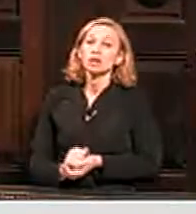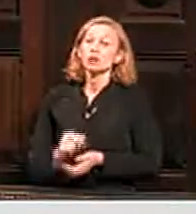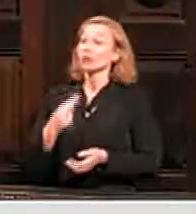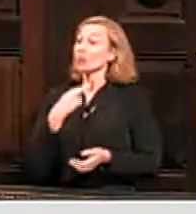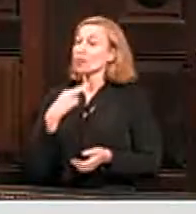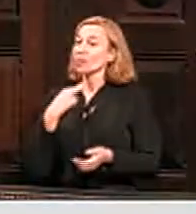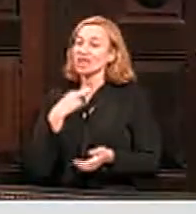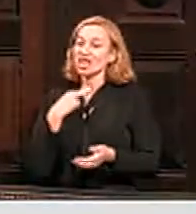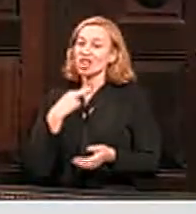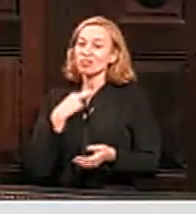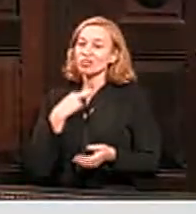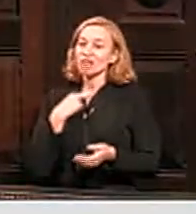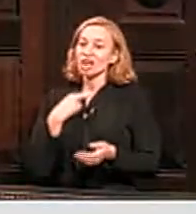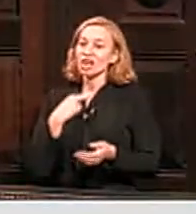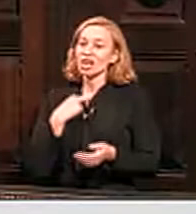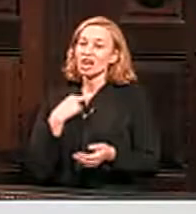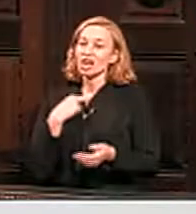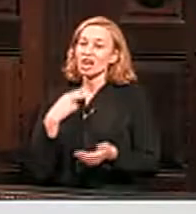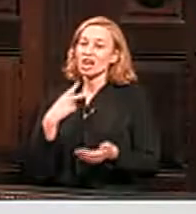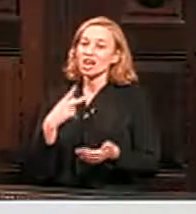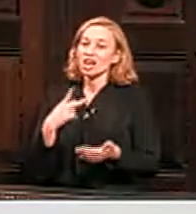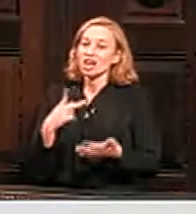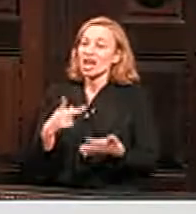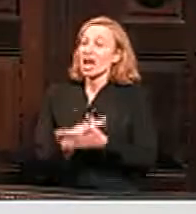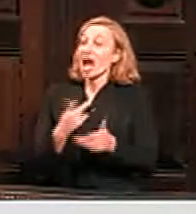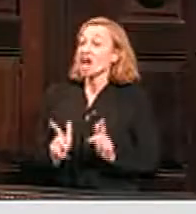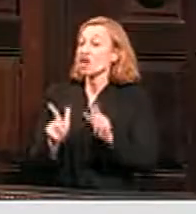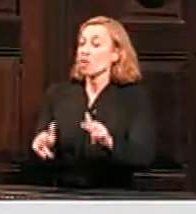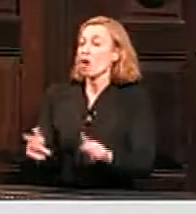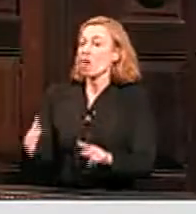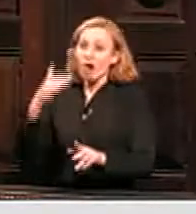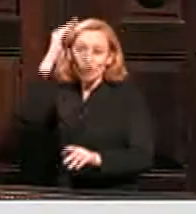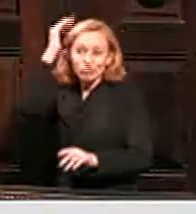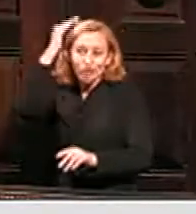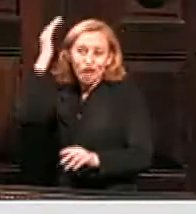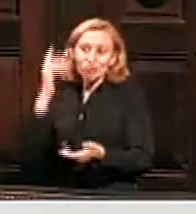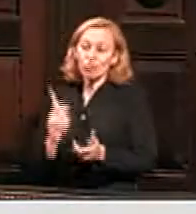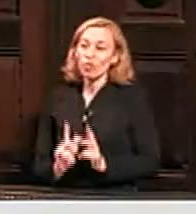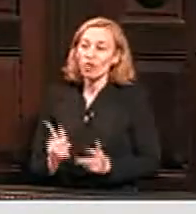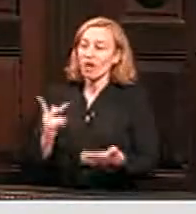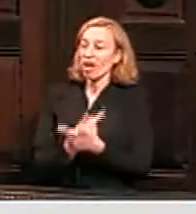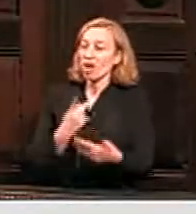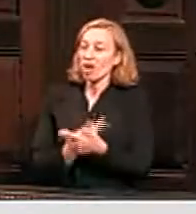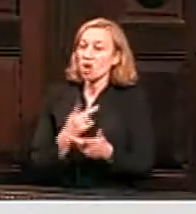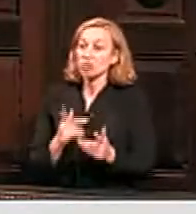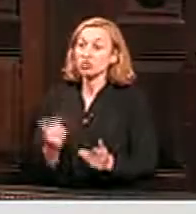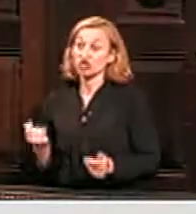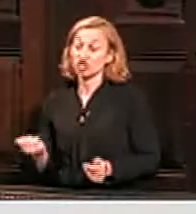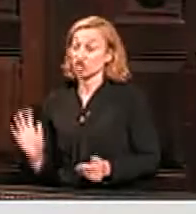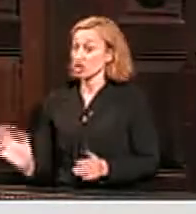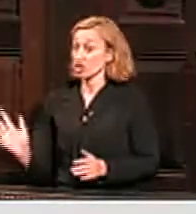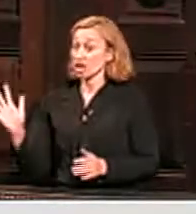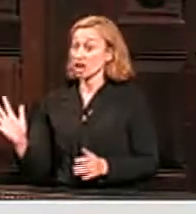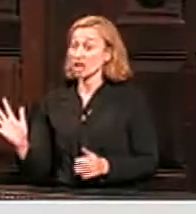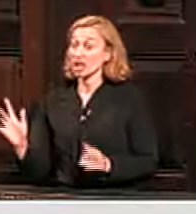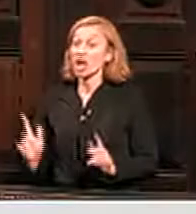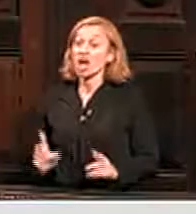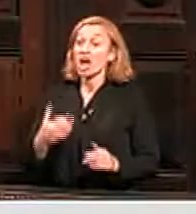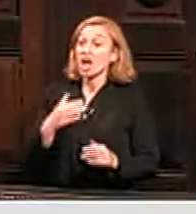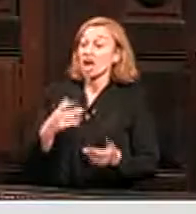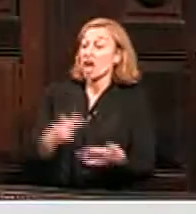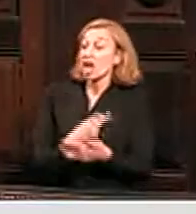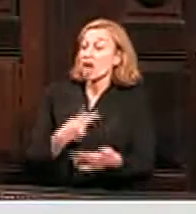do governo Temer, como os erros dessa política de preços, como os erros dessa política de desmonte da Petrobras, que